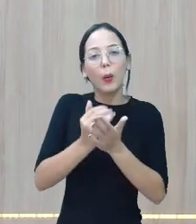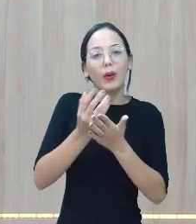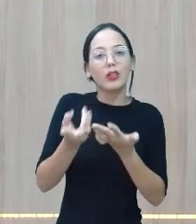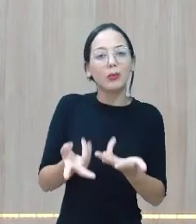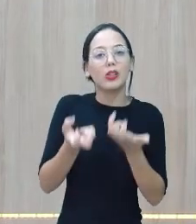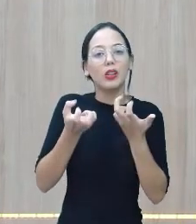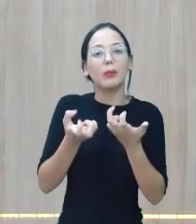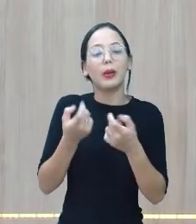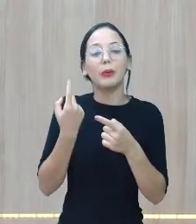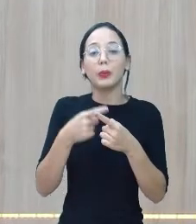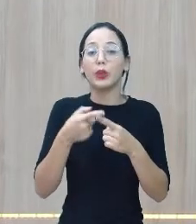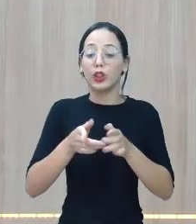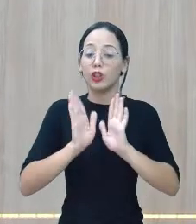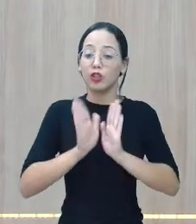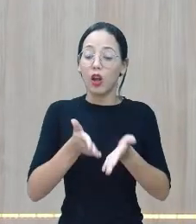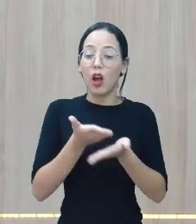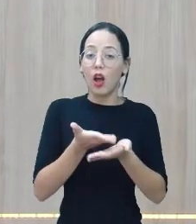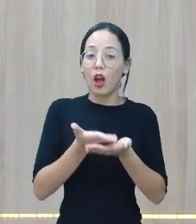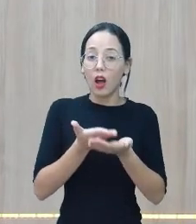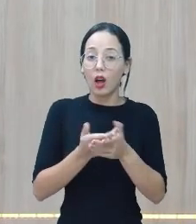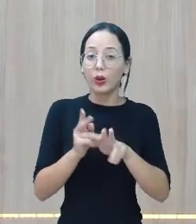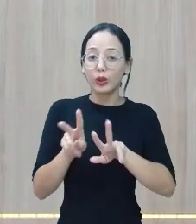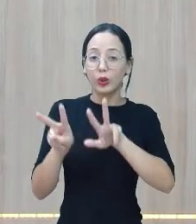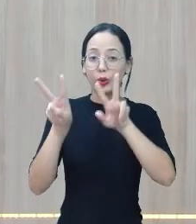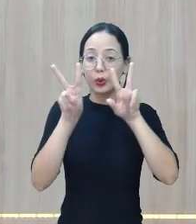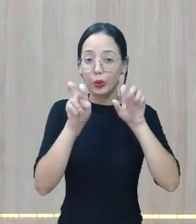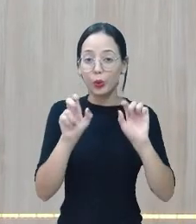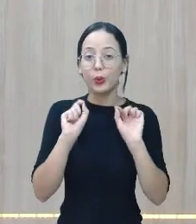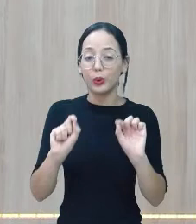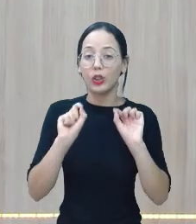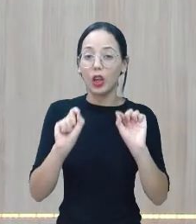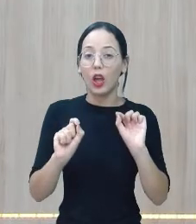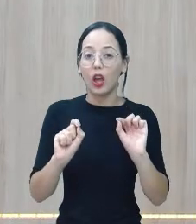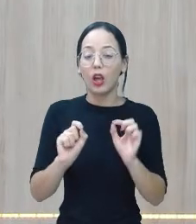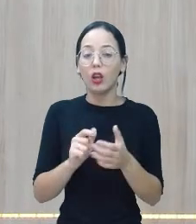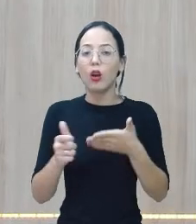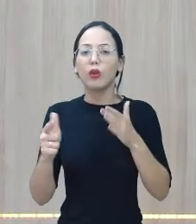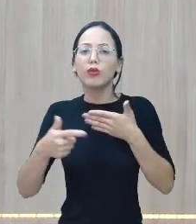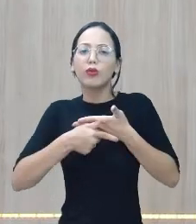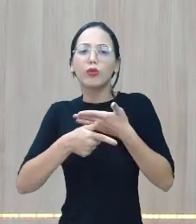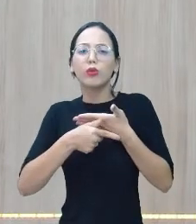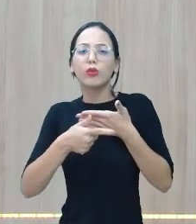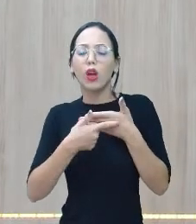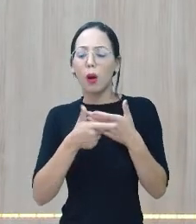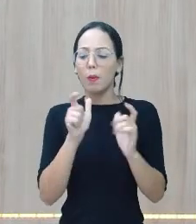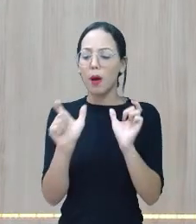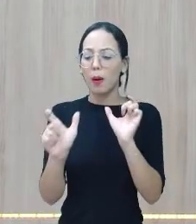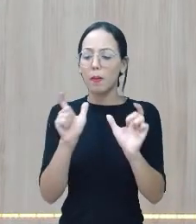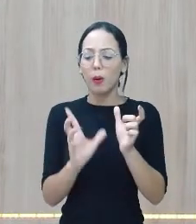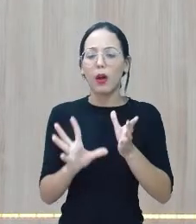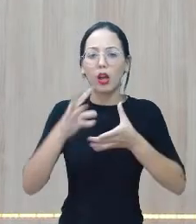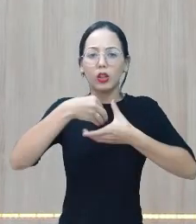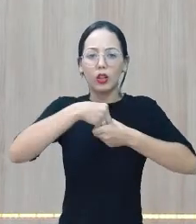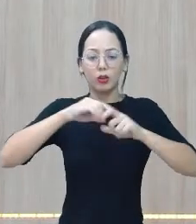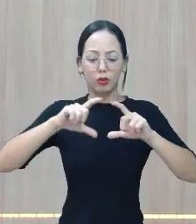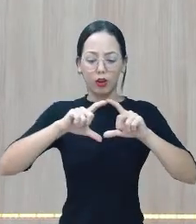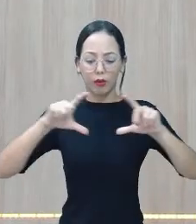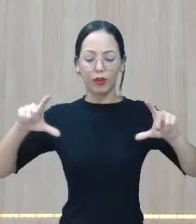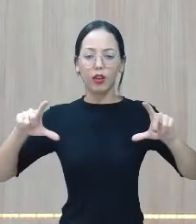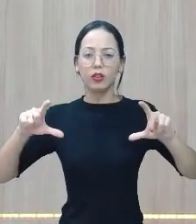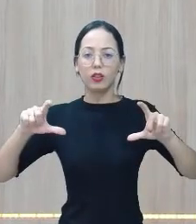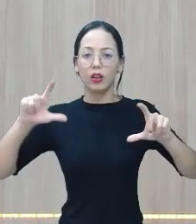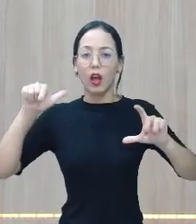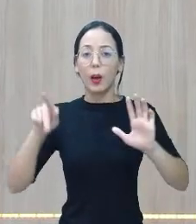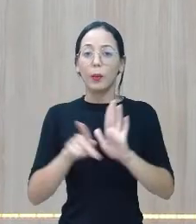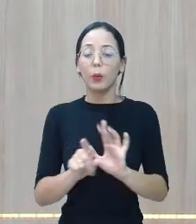Nós tivemos aula sobre a função das palavras dentro da oração, que